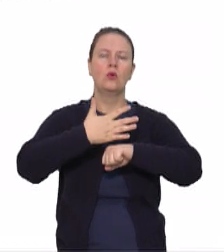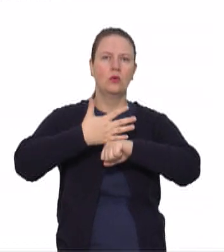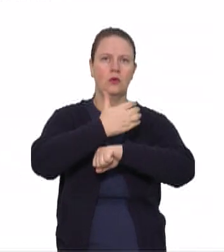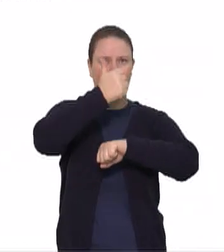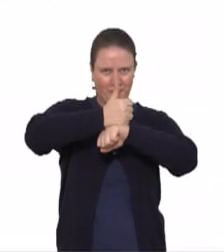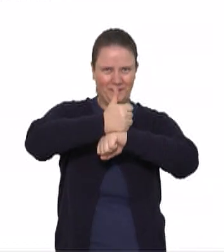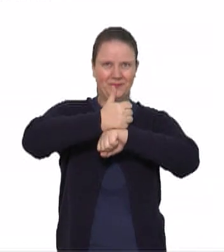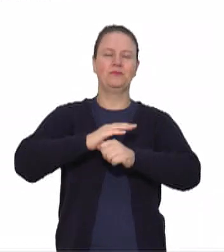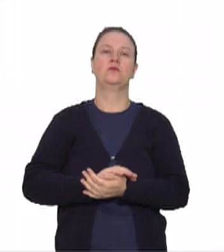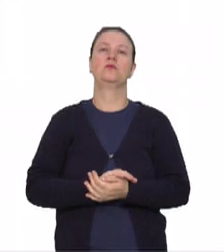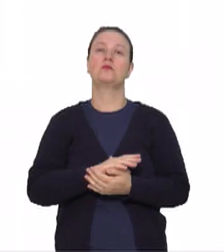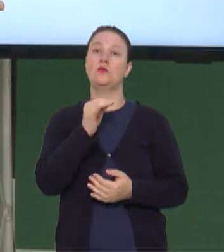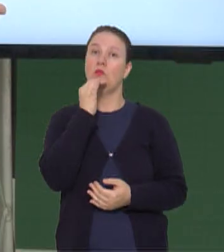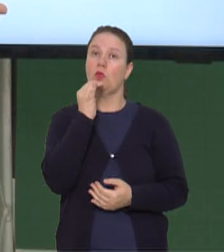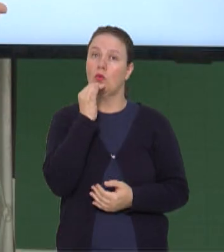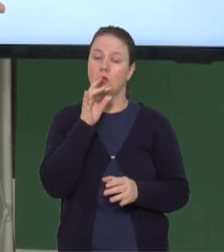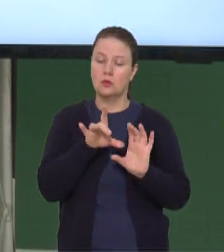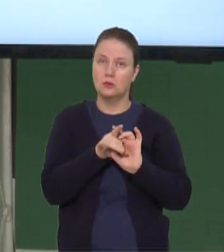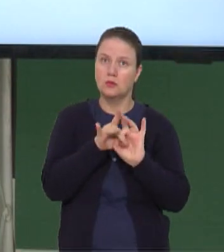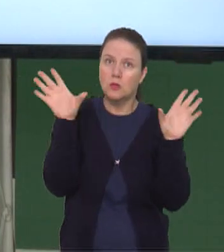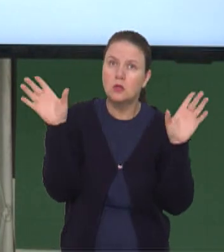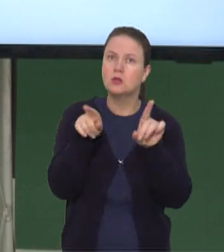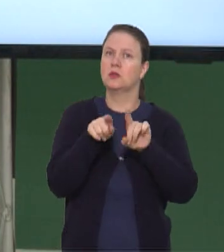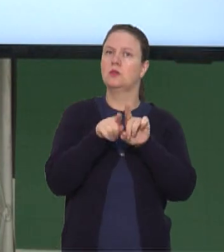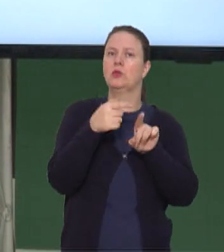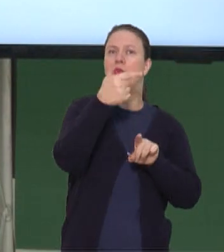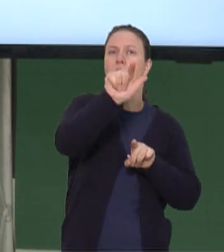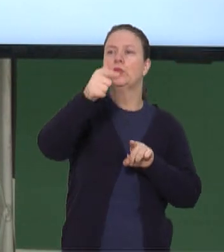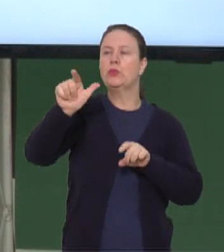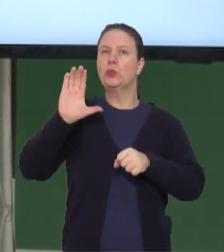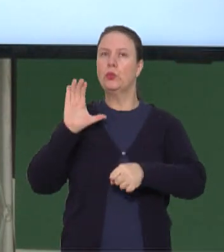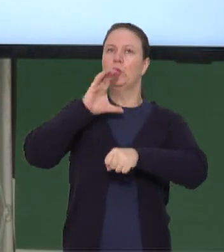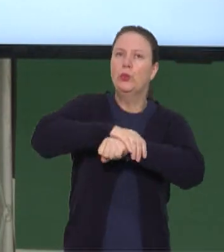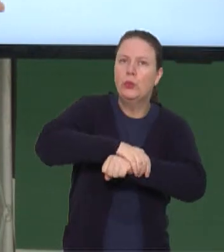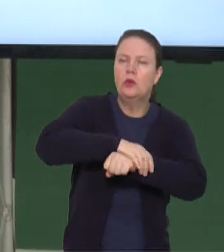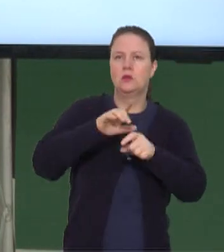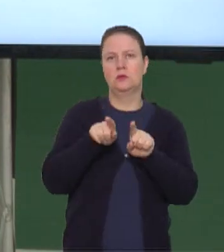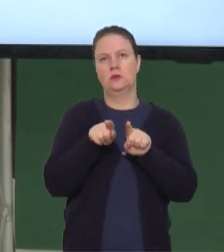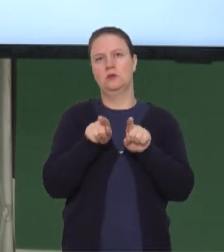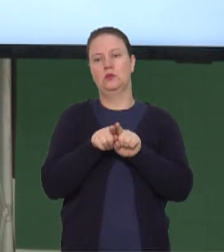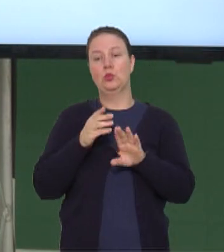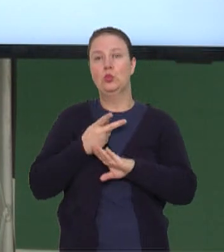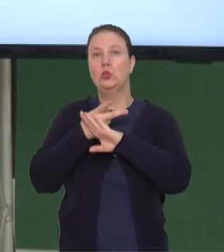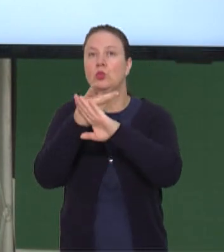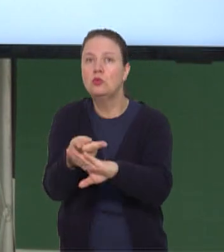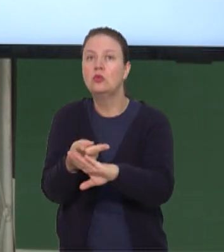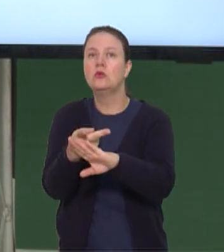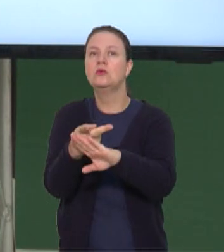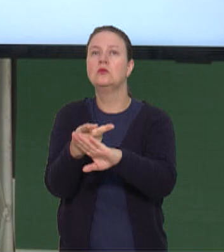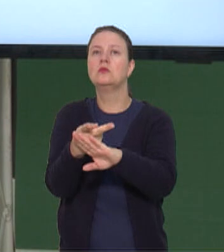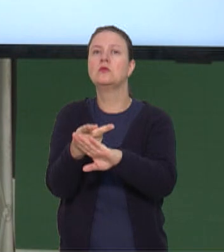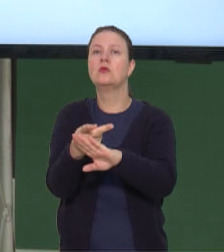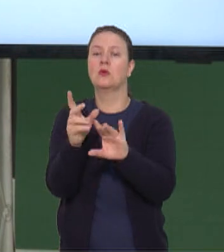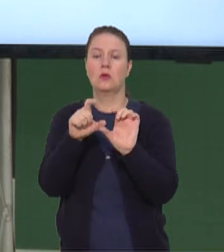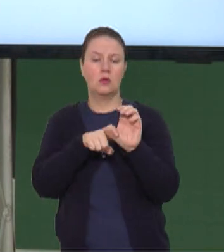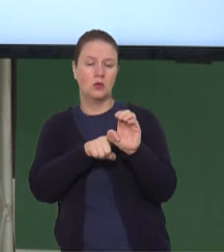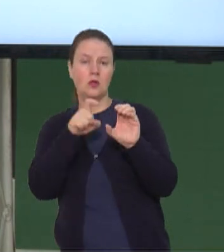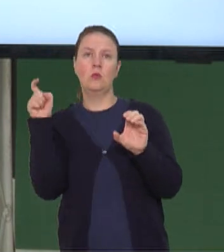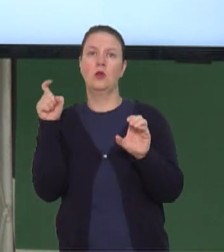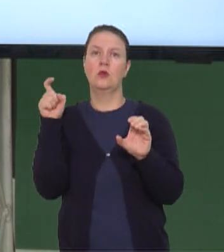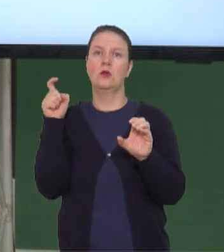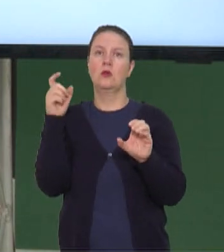um exemplo também de liberdade para as outras colônias, buscam sua independência frente à coroa espanhola,